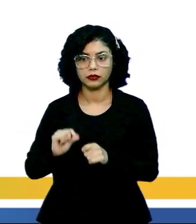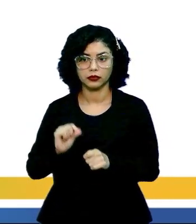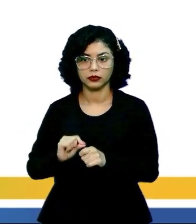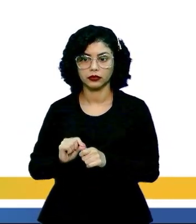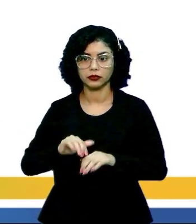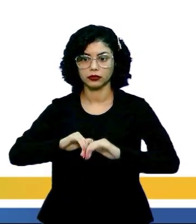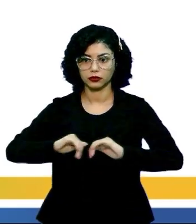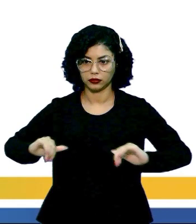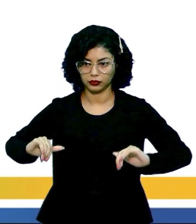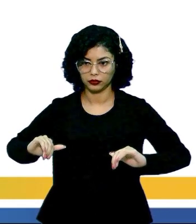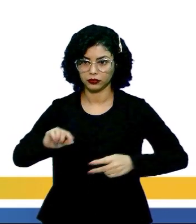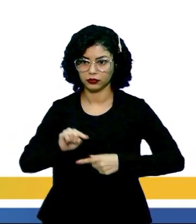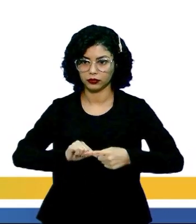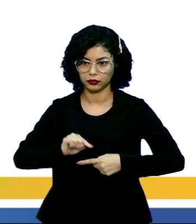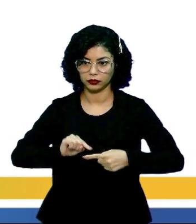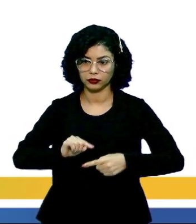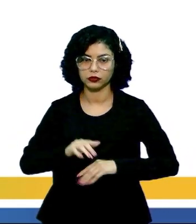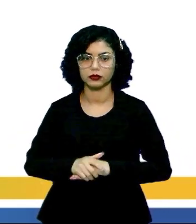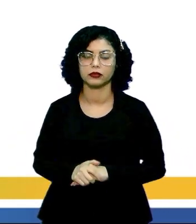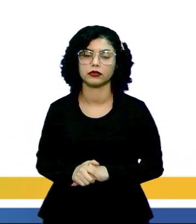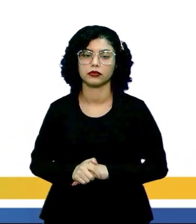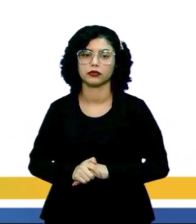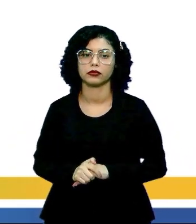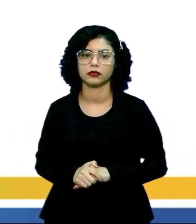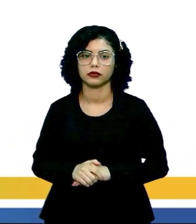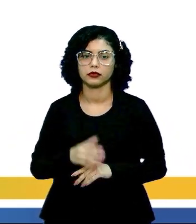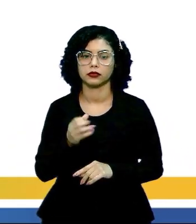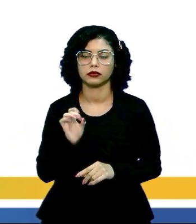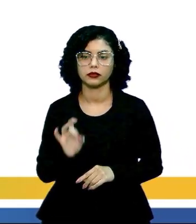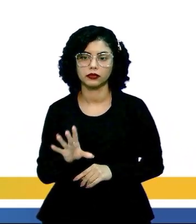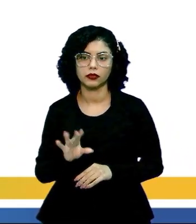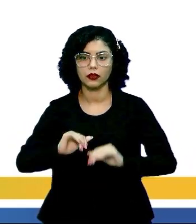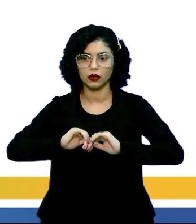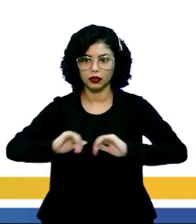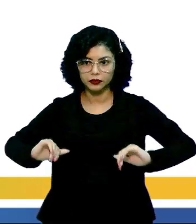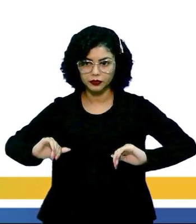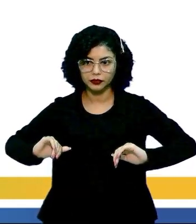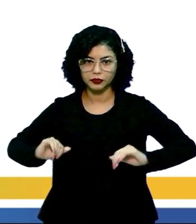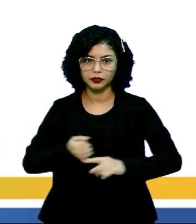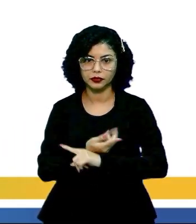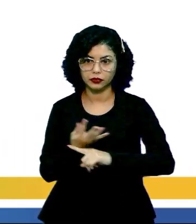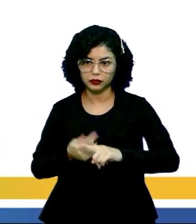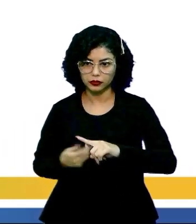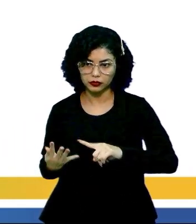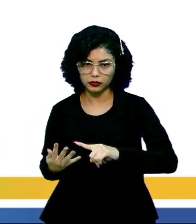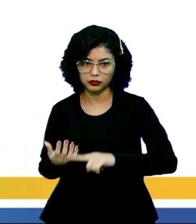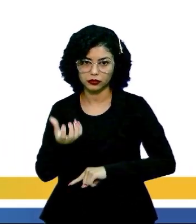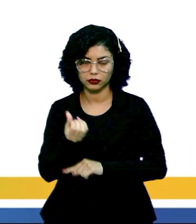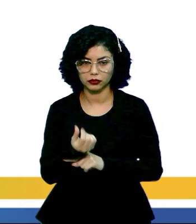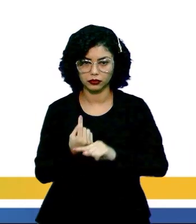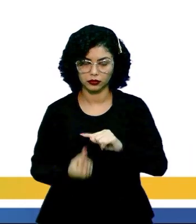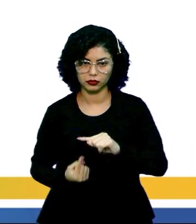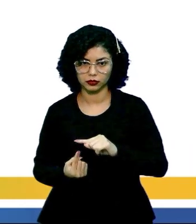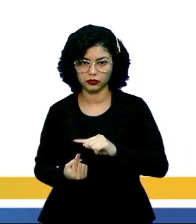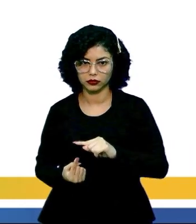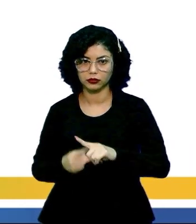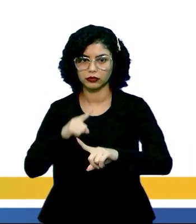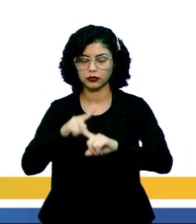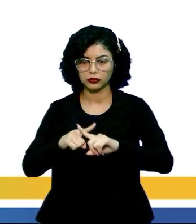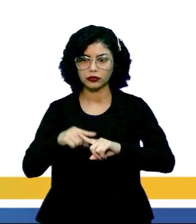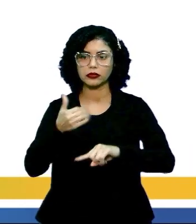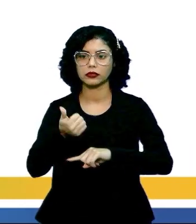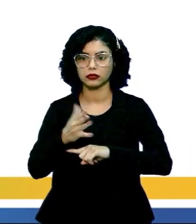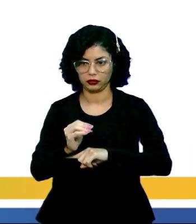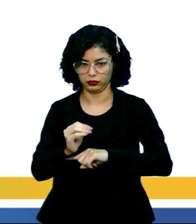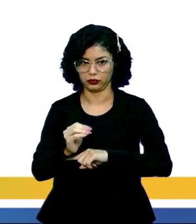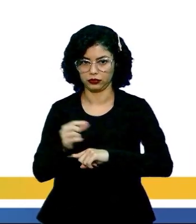a separação entre eles. Tá? Só separou as frações. 6 sobre 1 vezes, né?